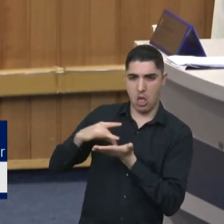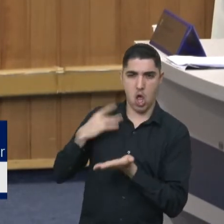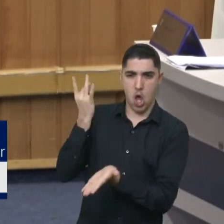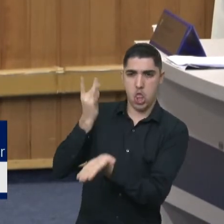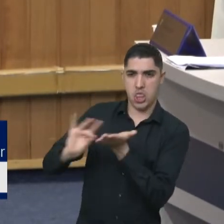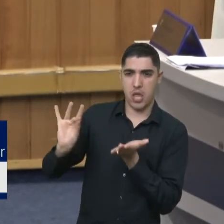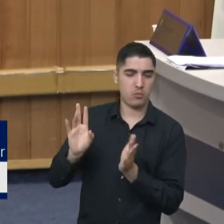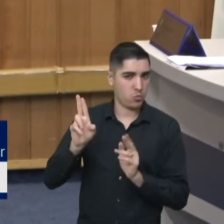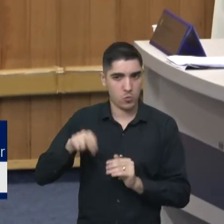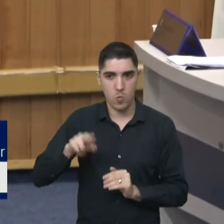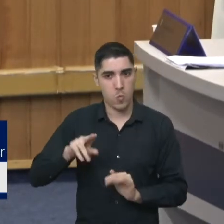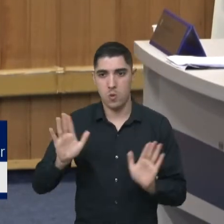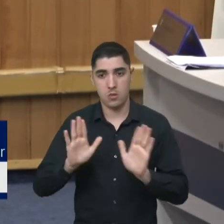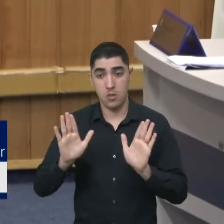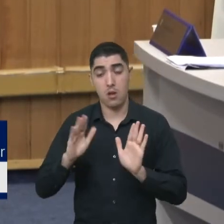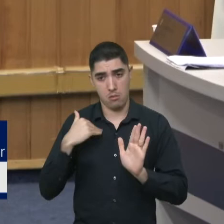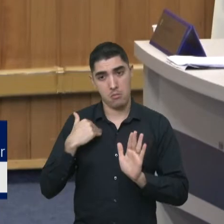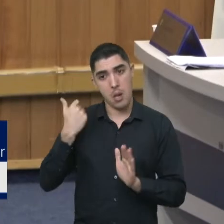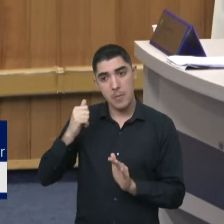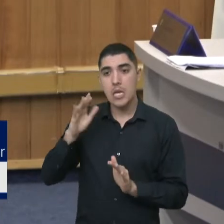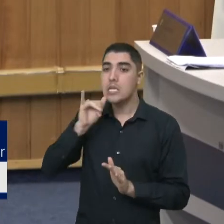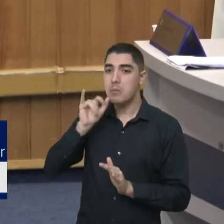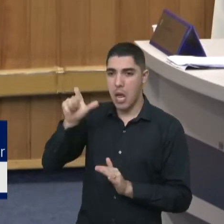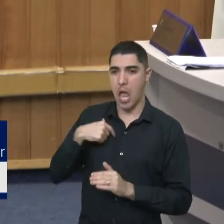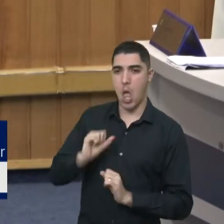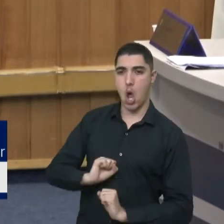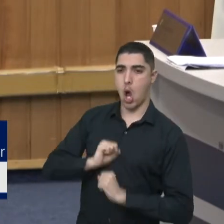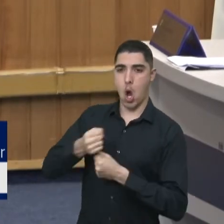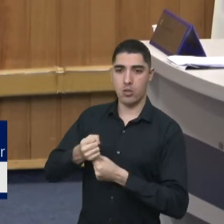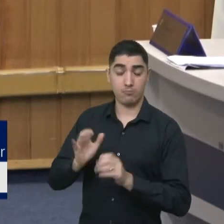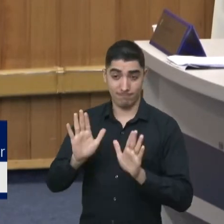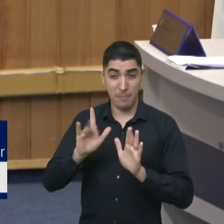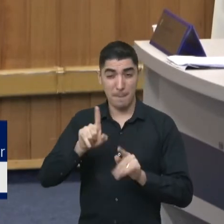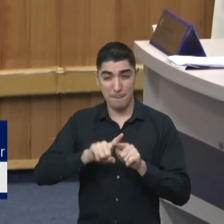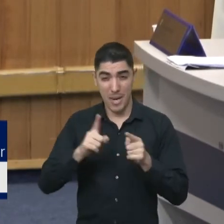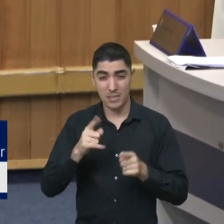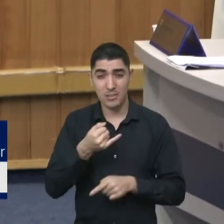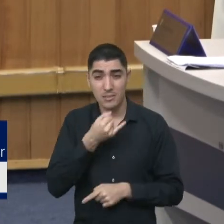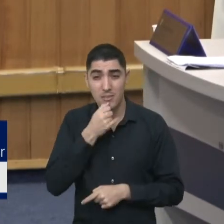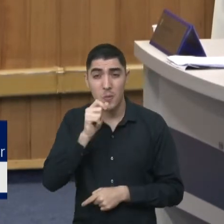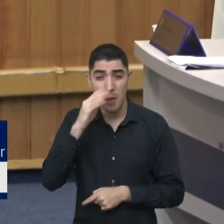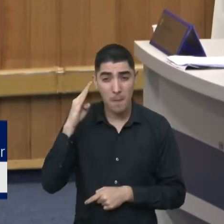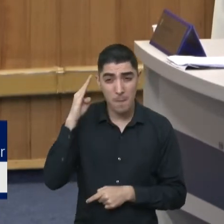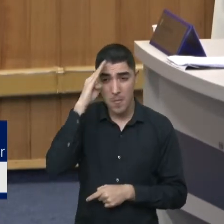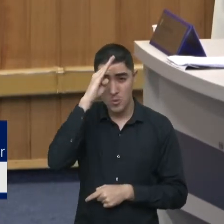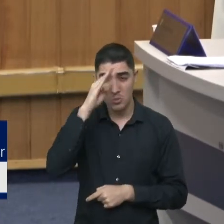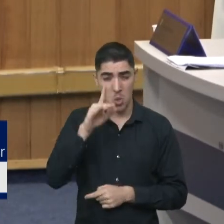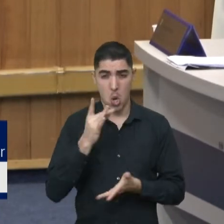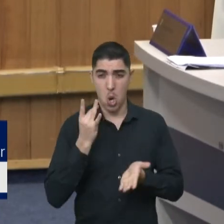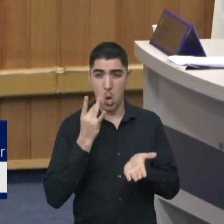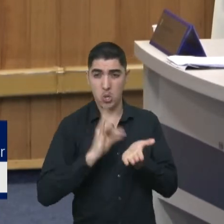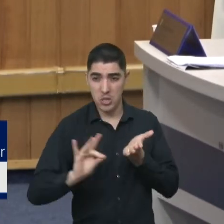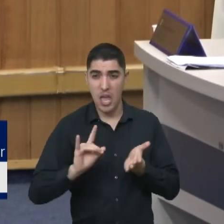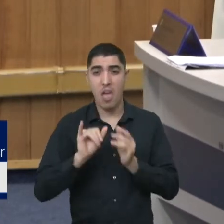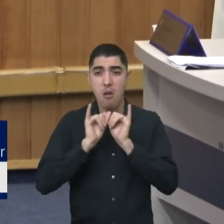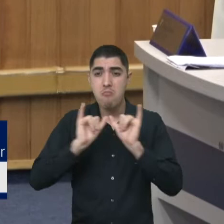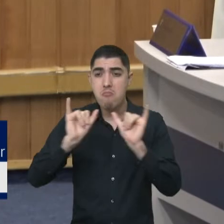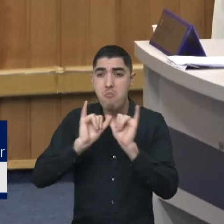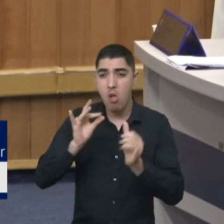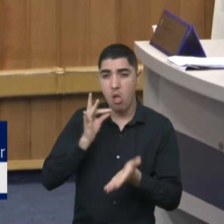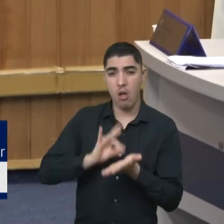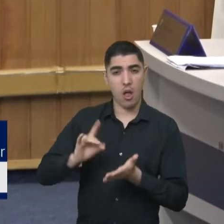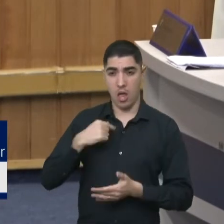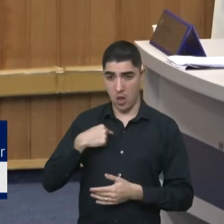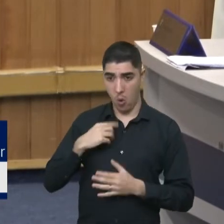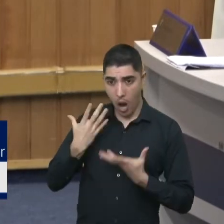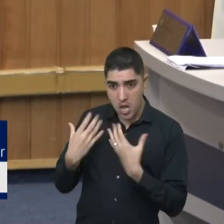ser adversário sem odiar. Infelizmente, o bolsonarismo, ele odeia, ele prega o ódio. Eu não sou a favor do